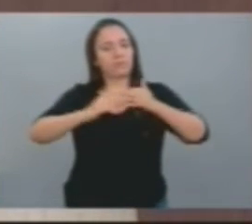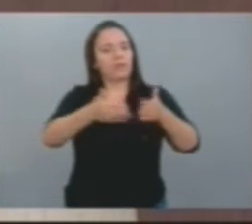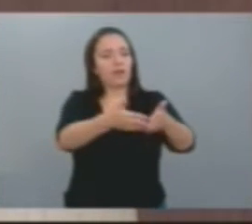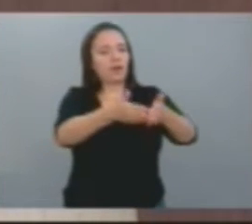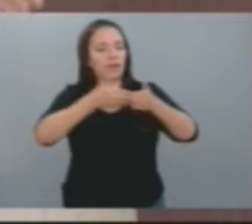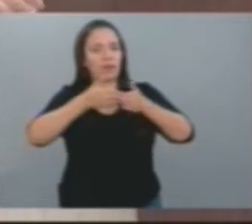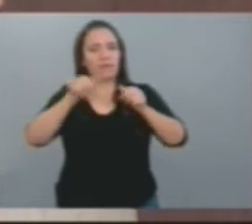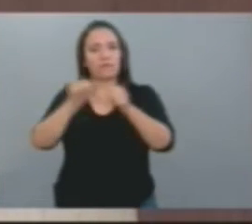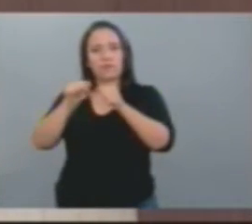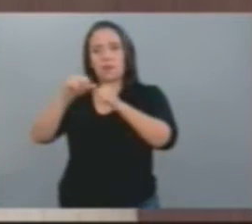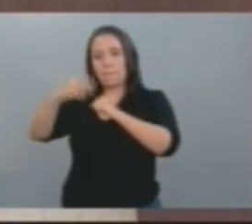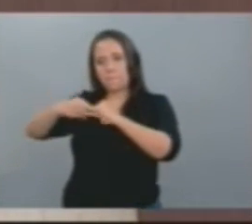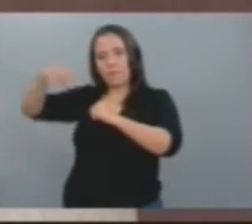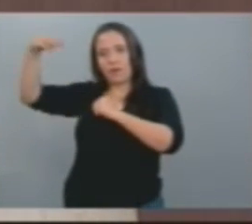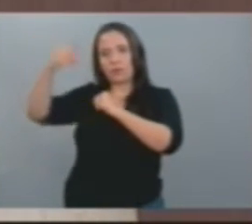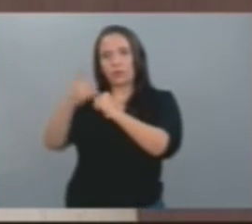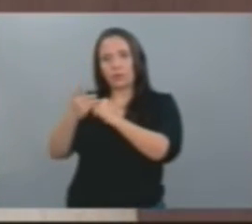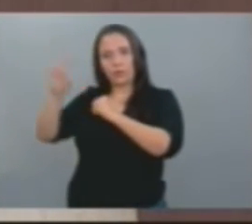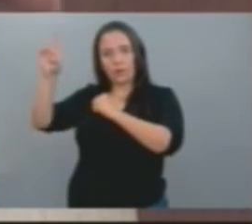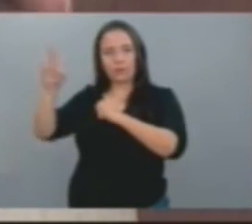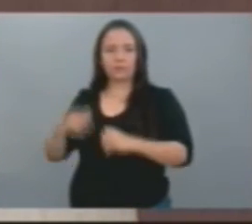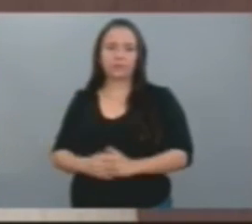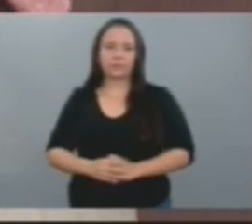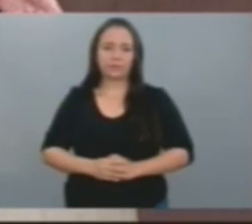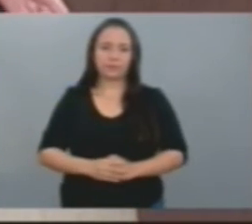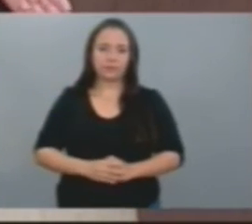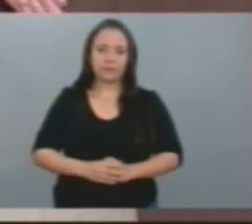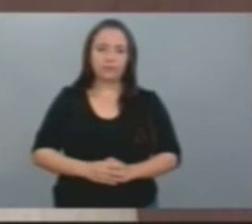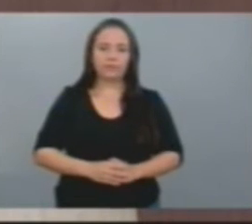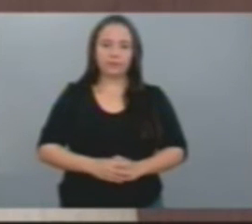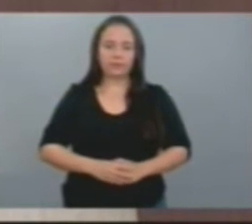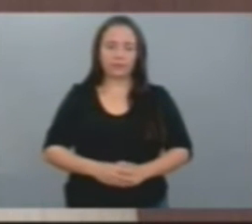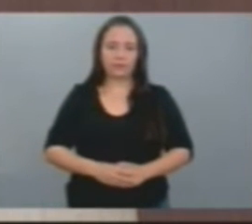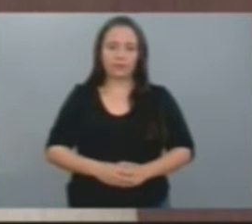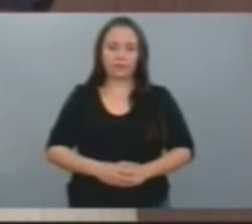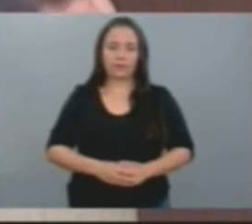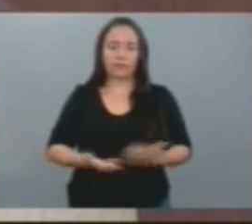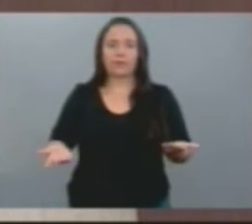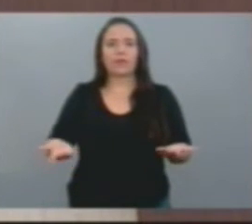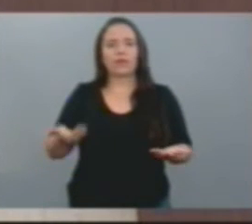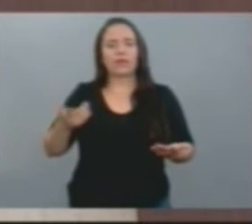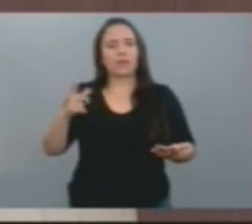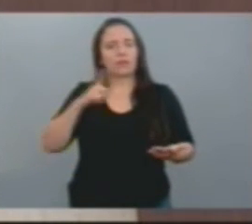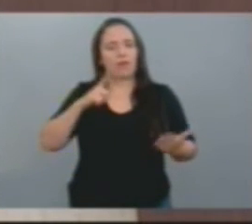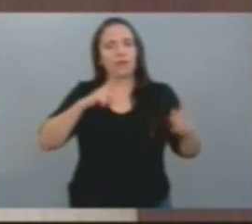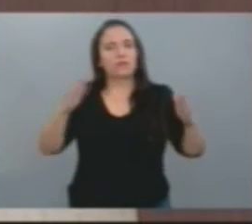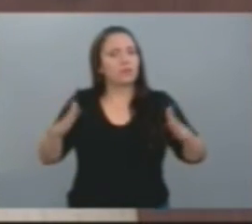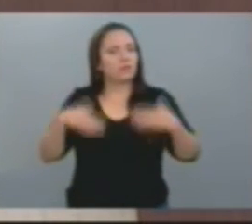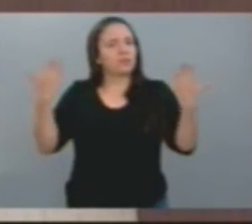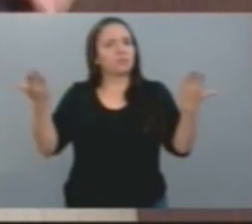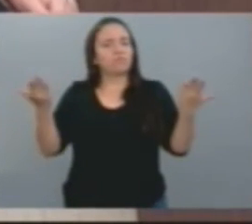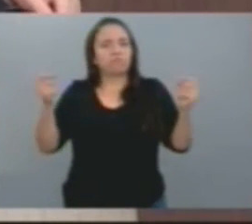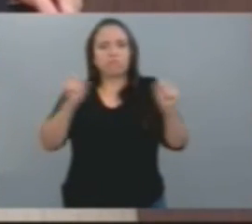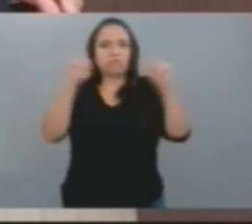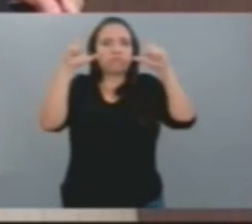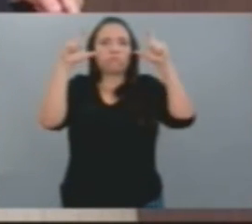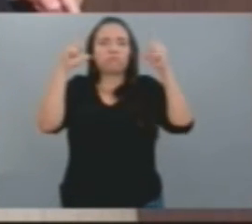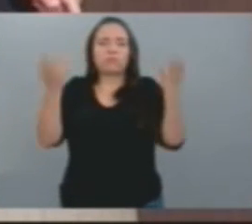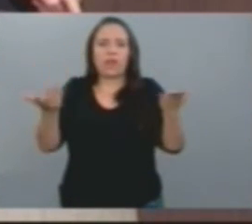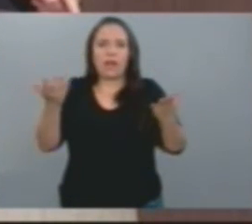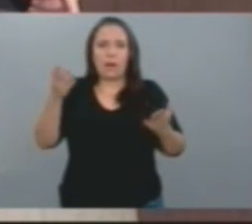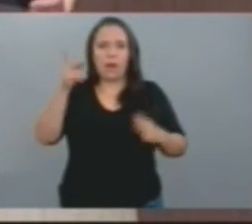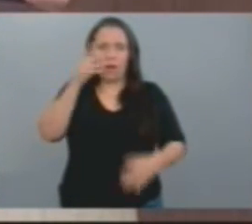para fazer mestrado e doutorado. Qual não é a nossa surpresa com o governo Camilo Santana? Ele